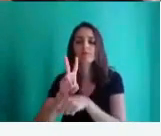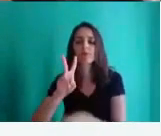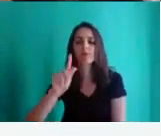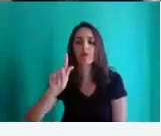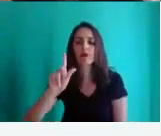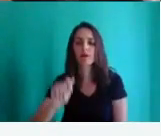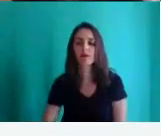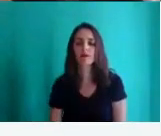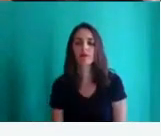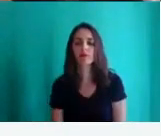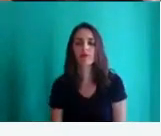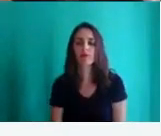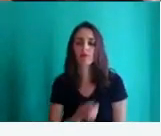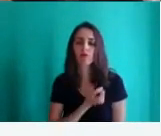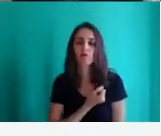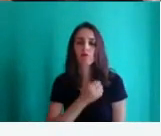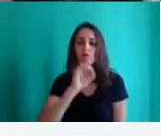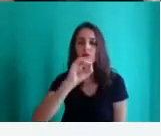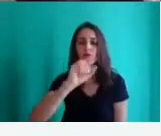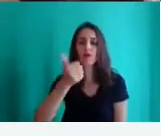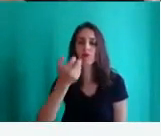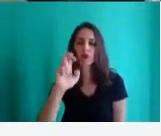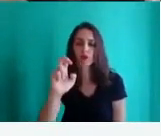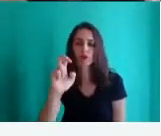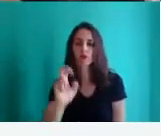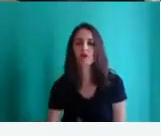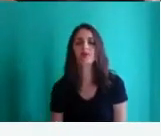Código de vagas 015.